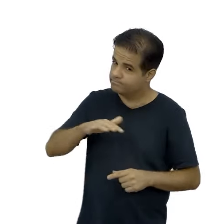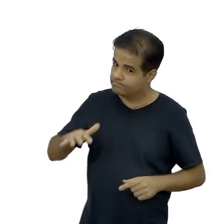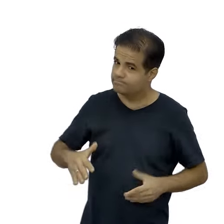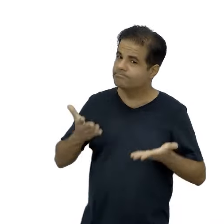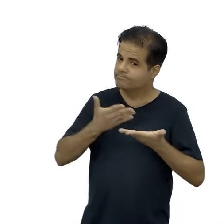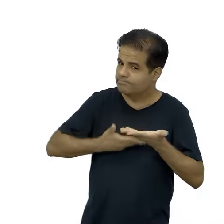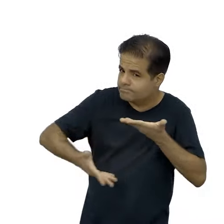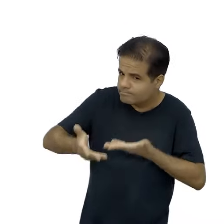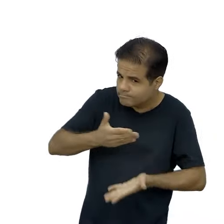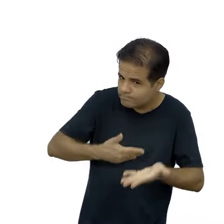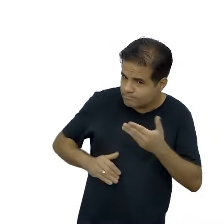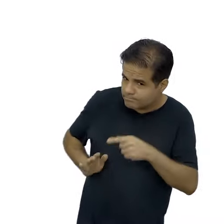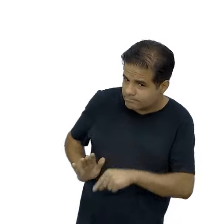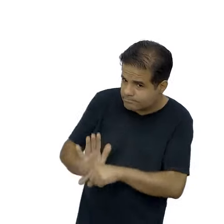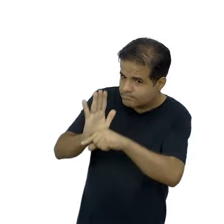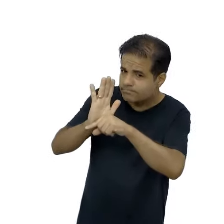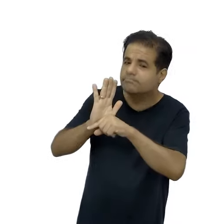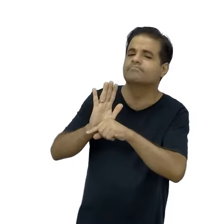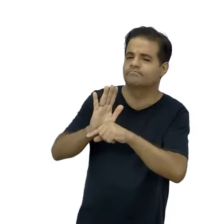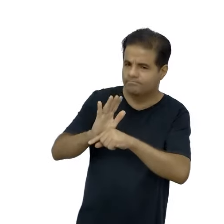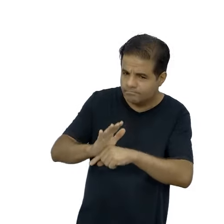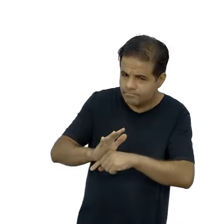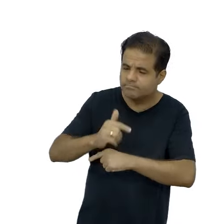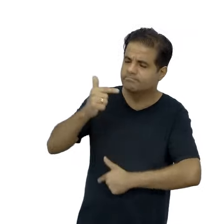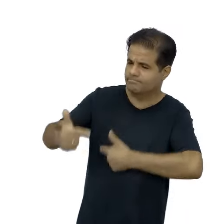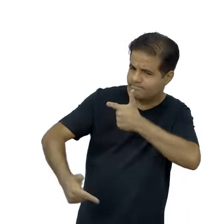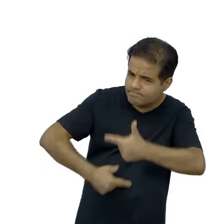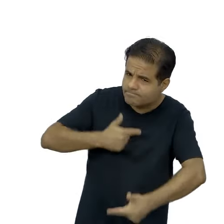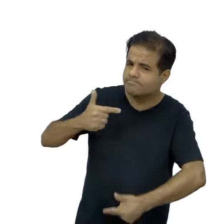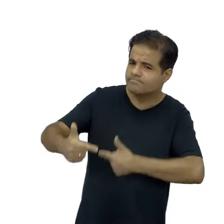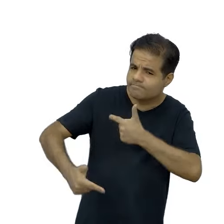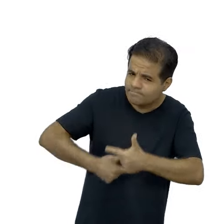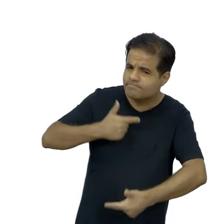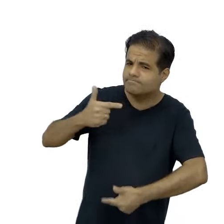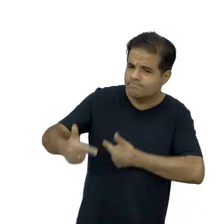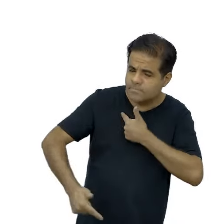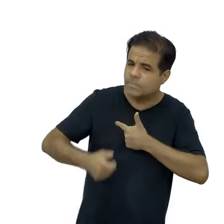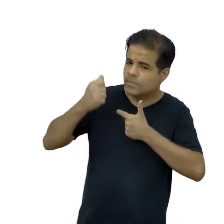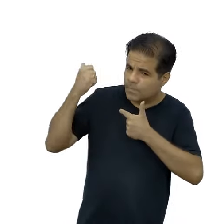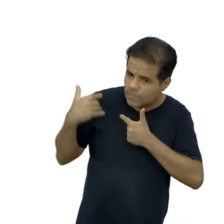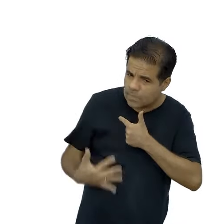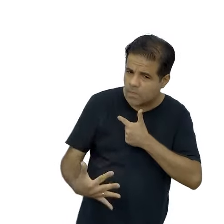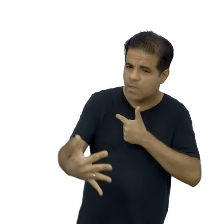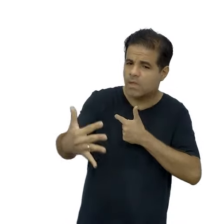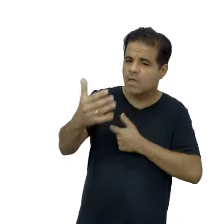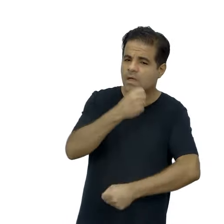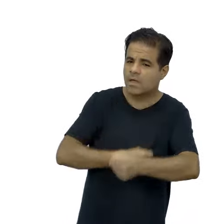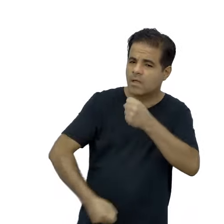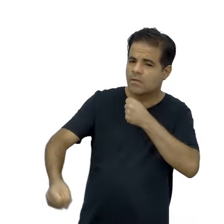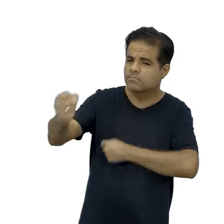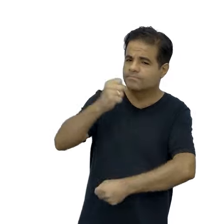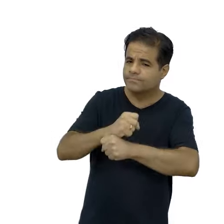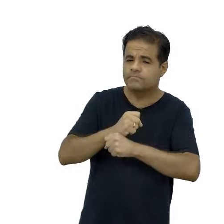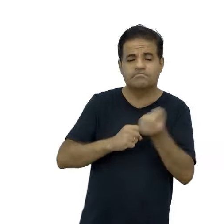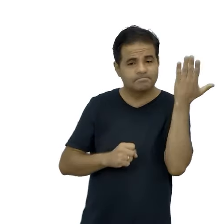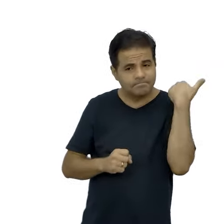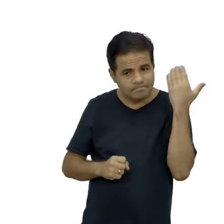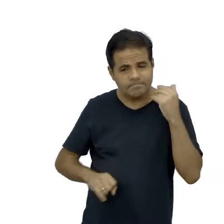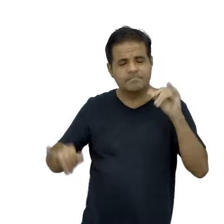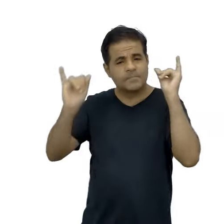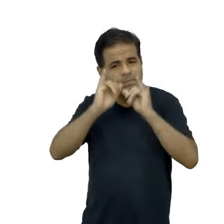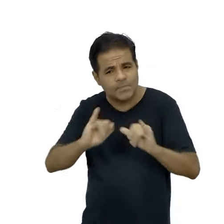essa colaboração, né, esse trabalho colaborativo que nós falamos muito também o ano passado, sobre a importância de